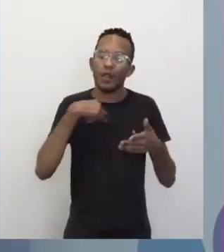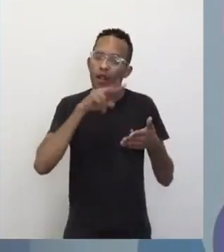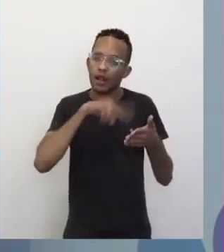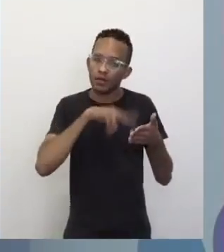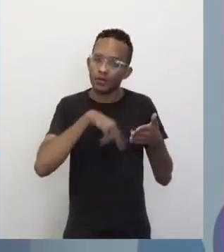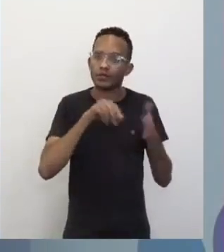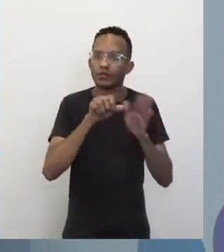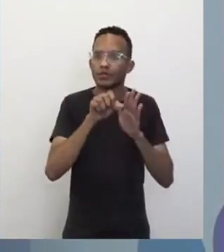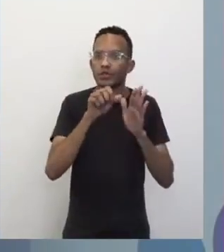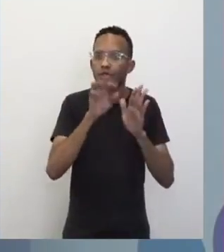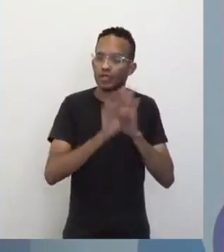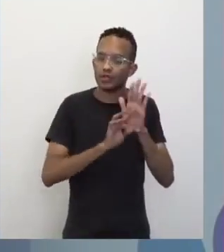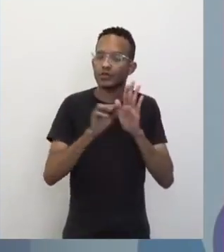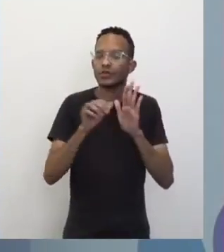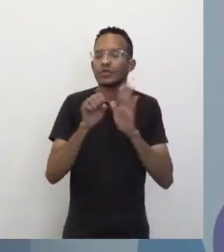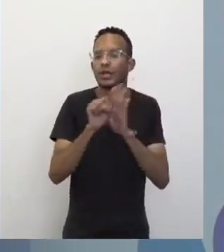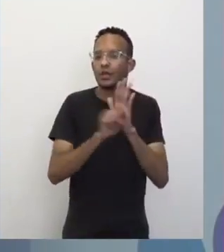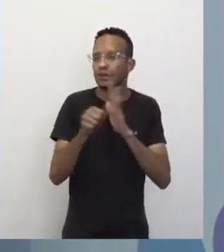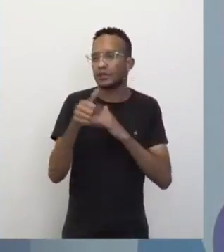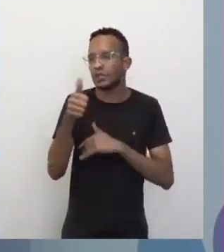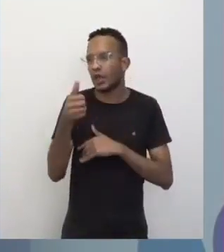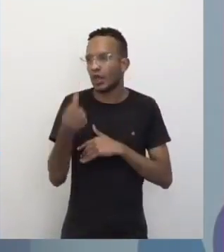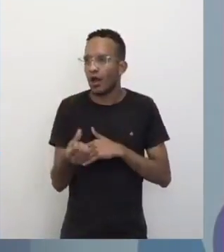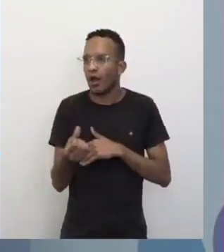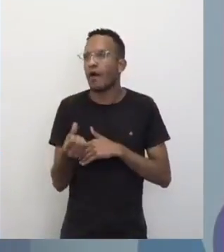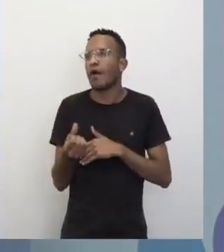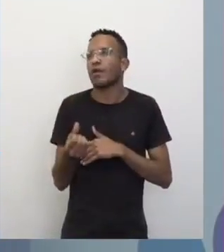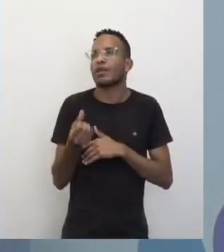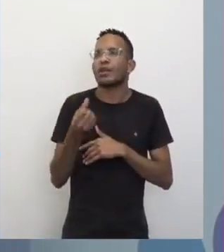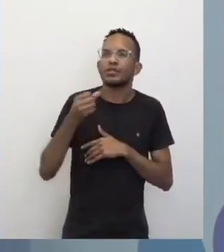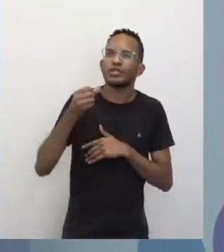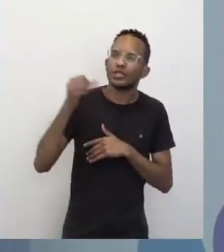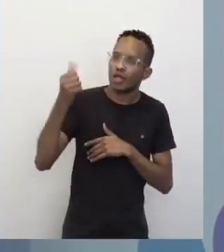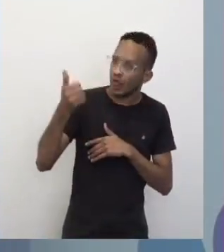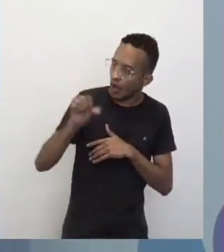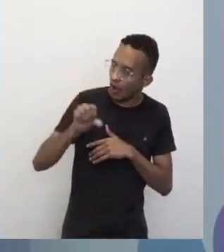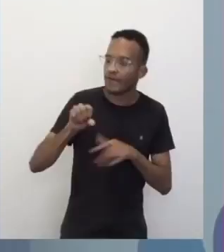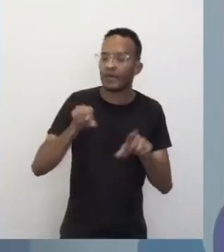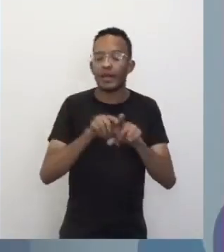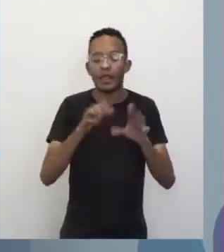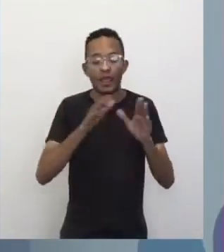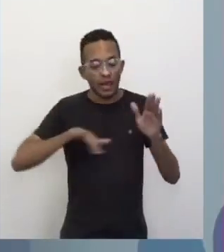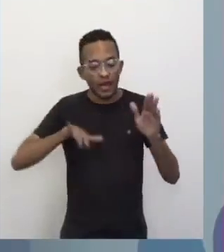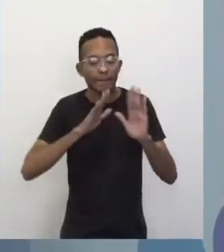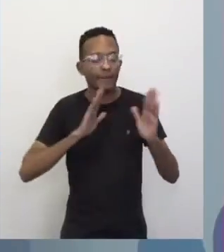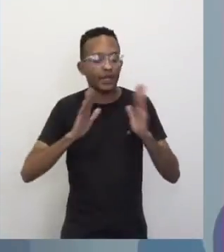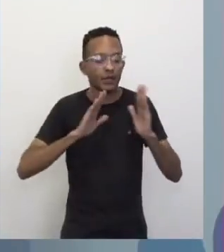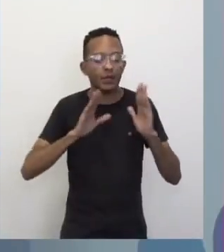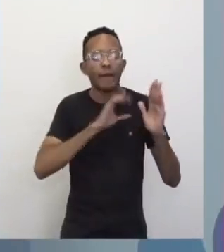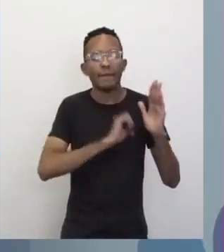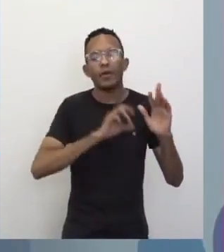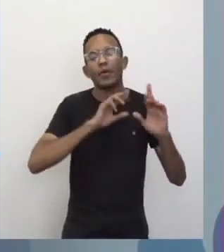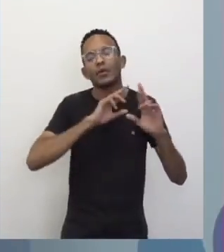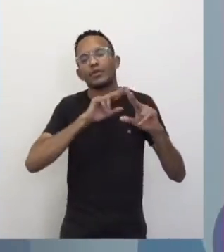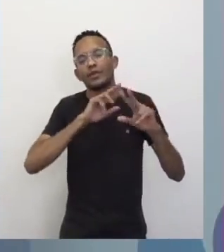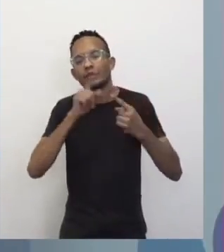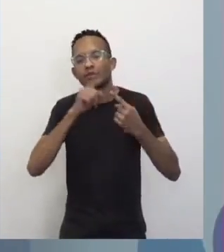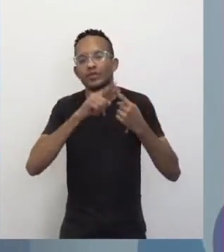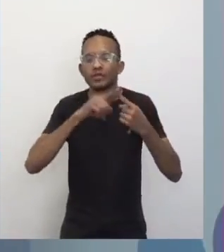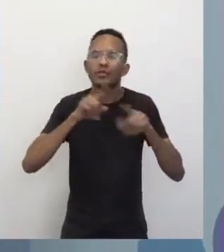do século XIX, do século XVI, eu tenho que, olha, naquele período a concepção de amor era essa,